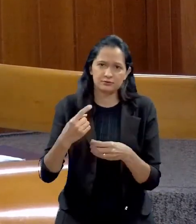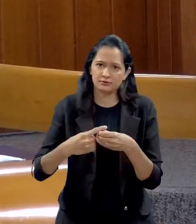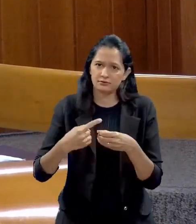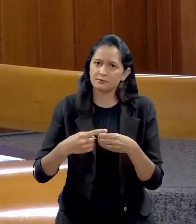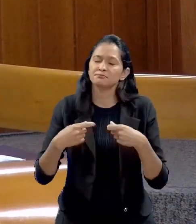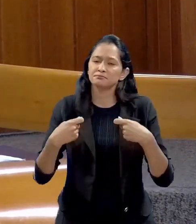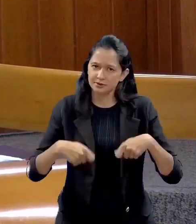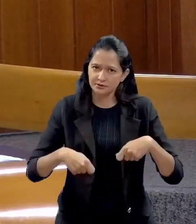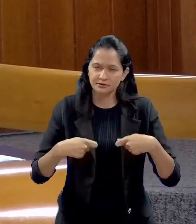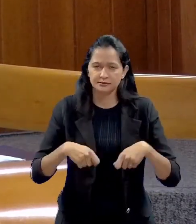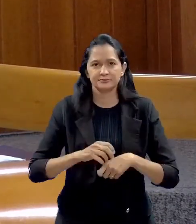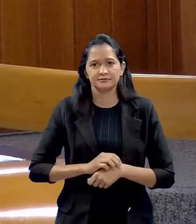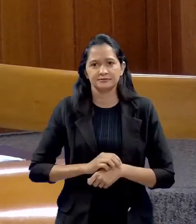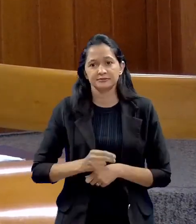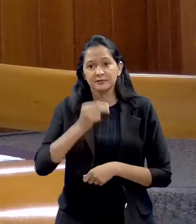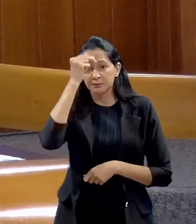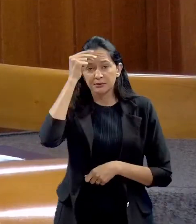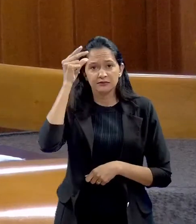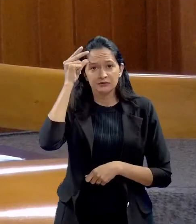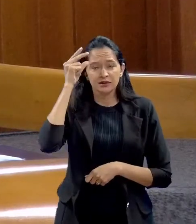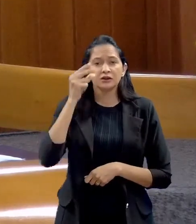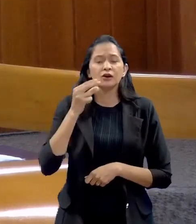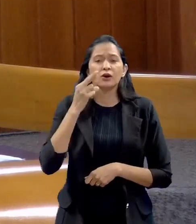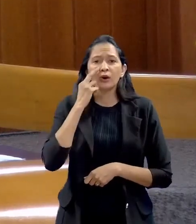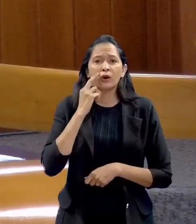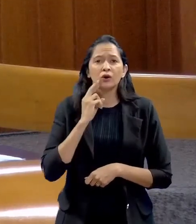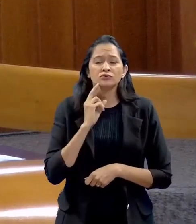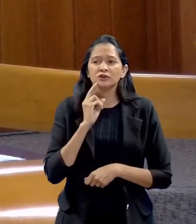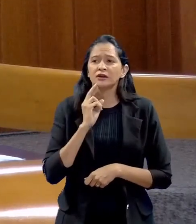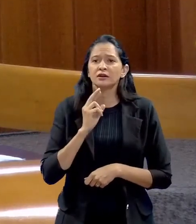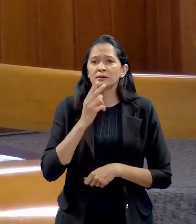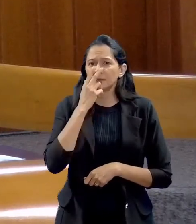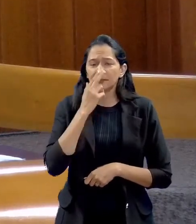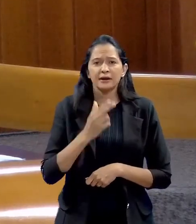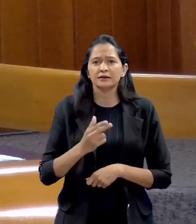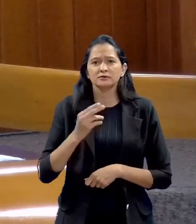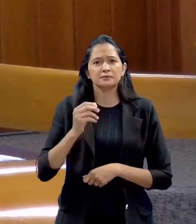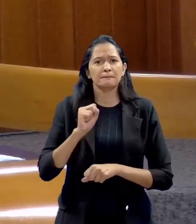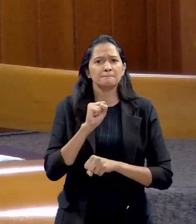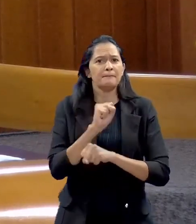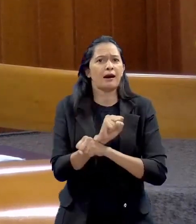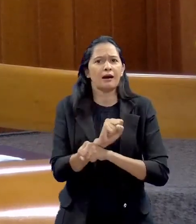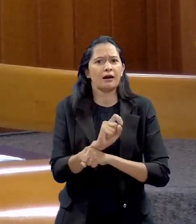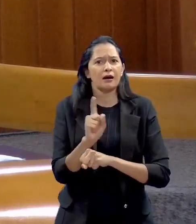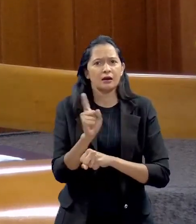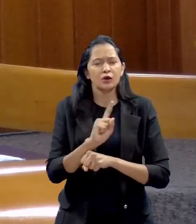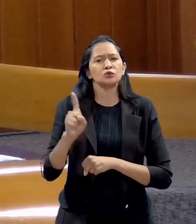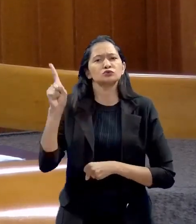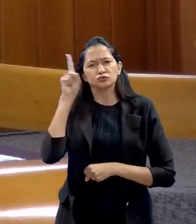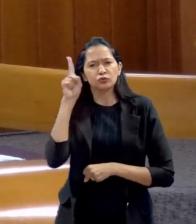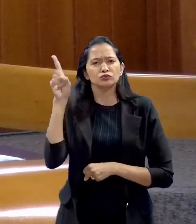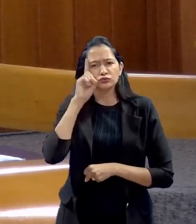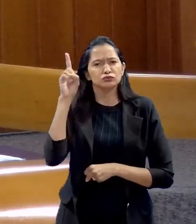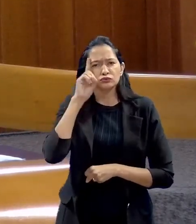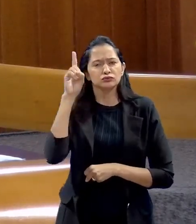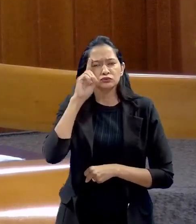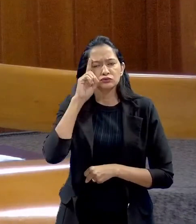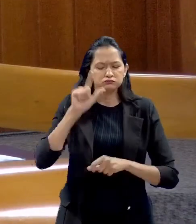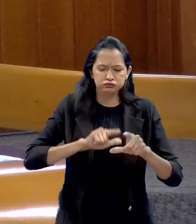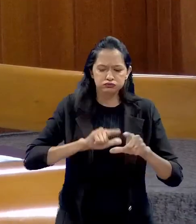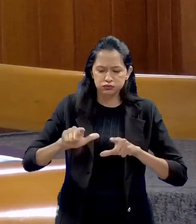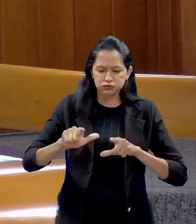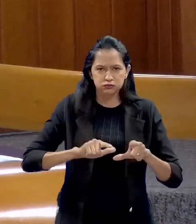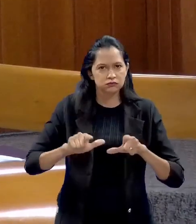não cansa. Olha a agenda desse homem. Eu já falei e volto a falar. Eu não cheguei